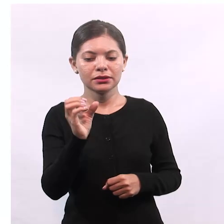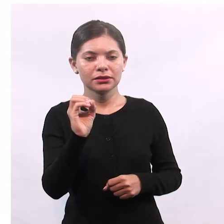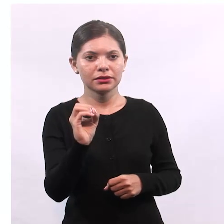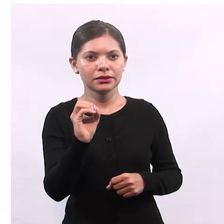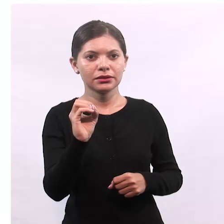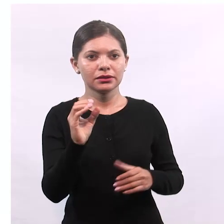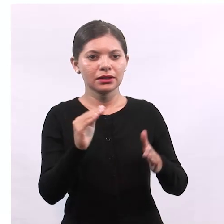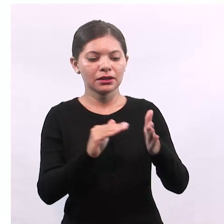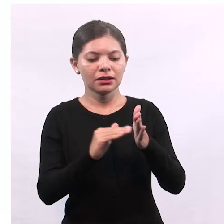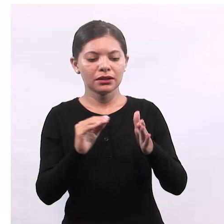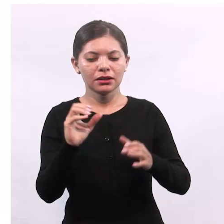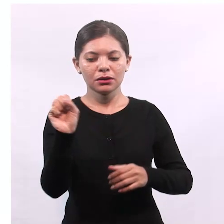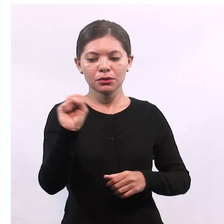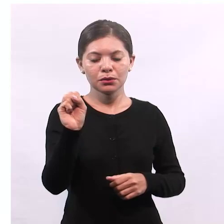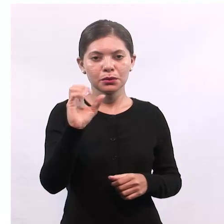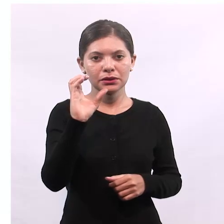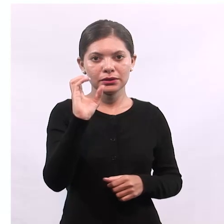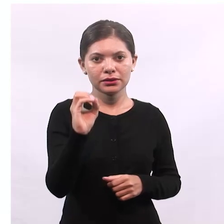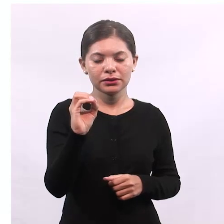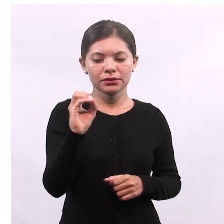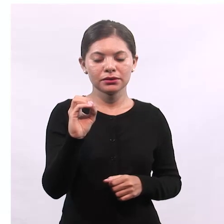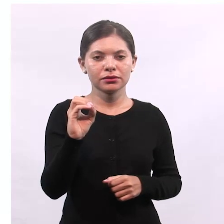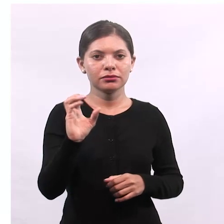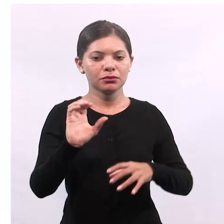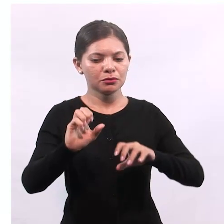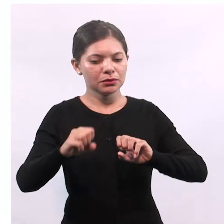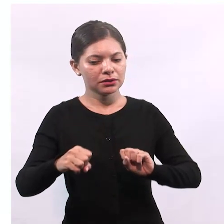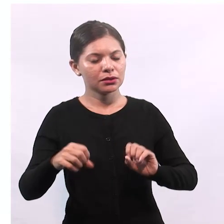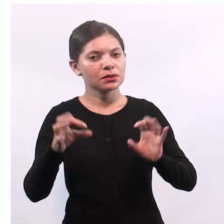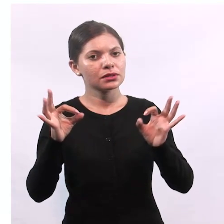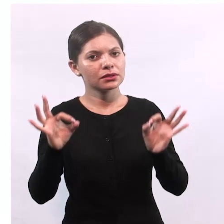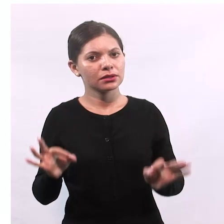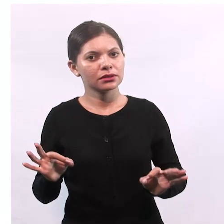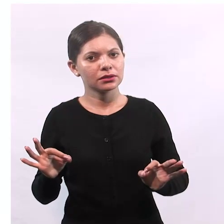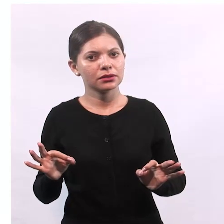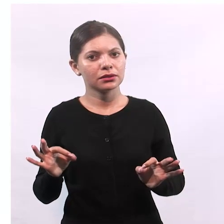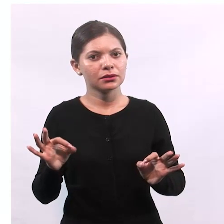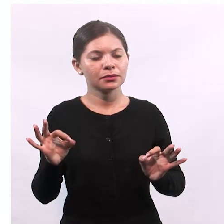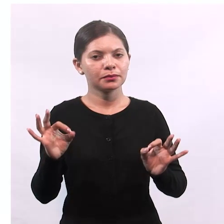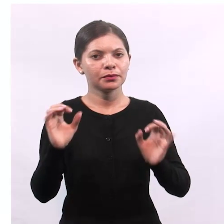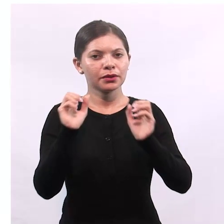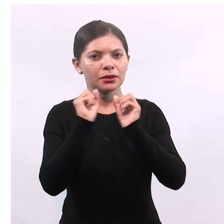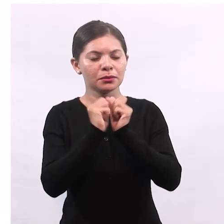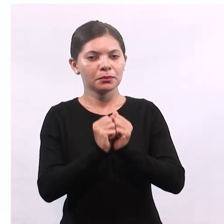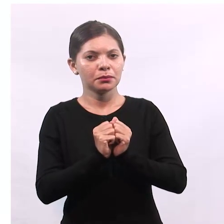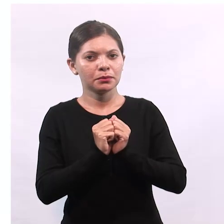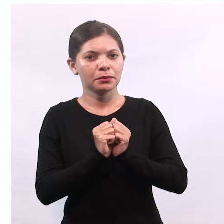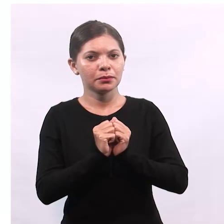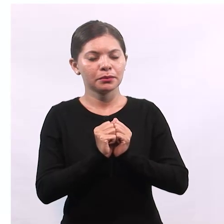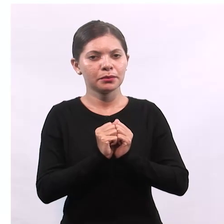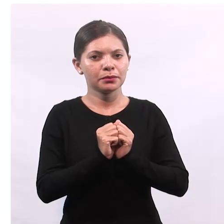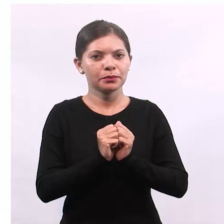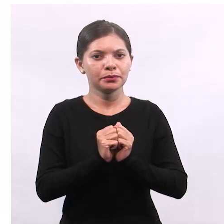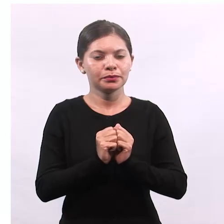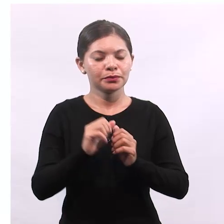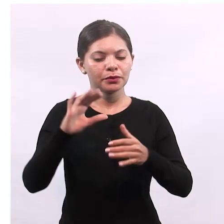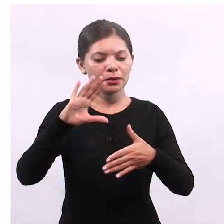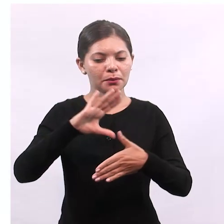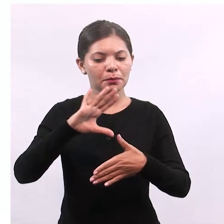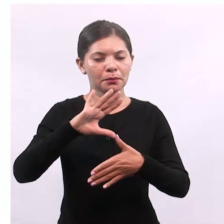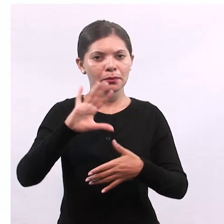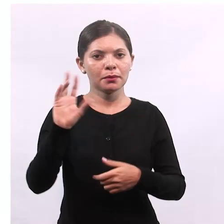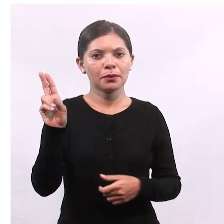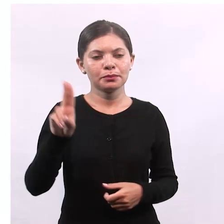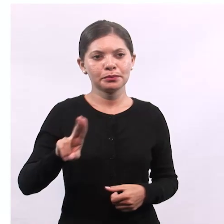60 a 80% com nível de Formação adequada então quanto mais próximo e geralmente no quarto